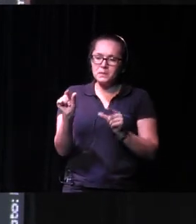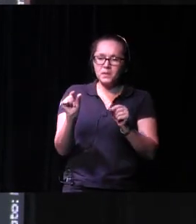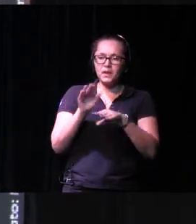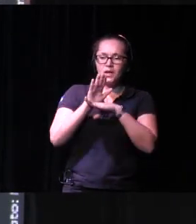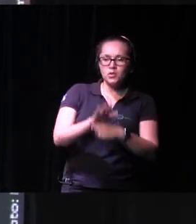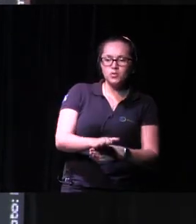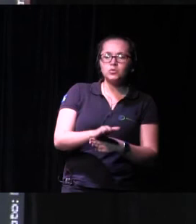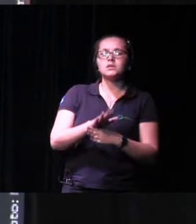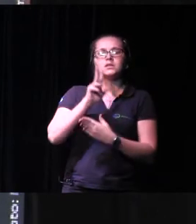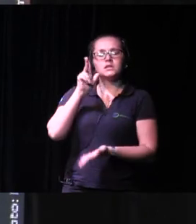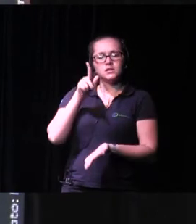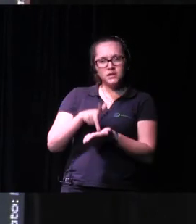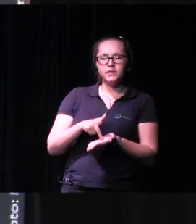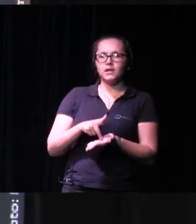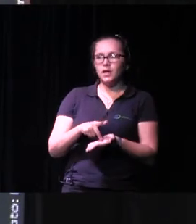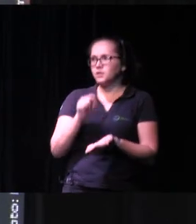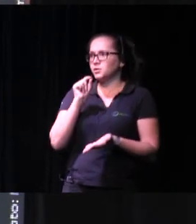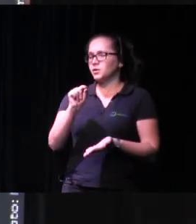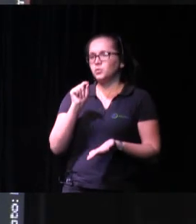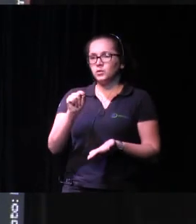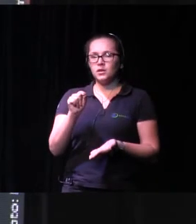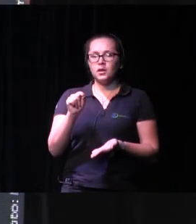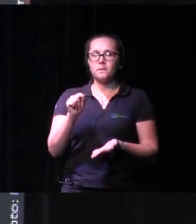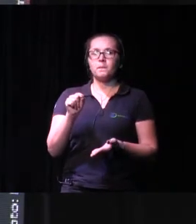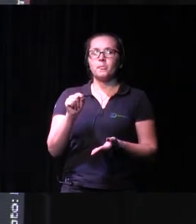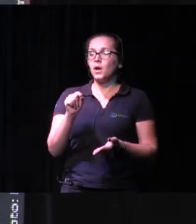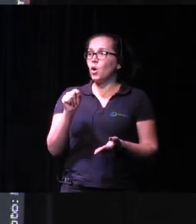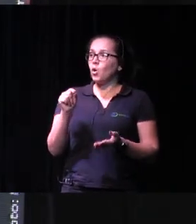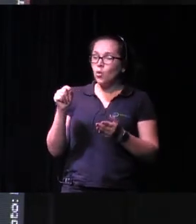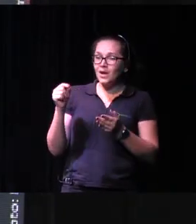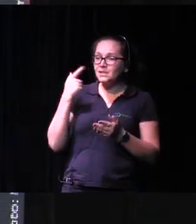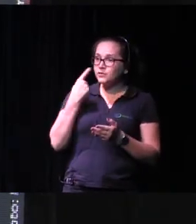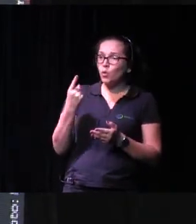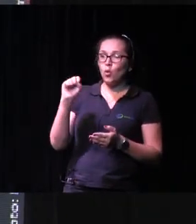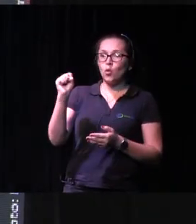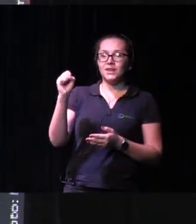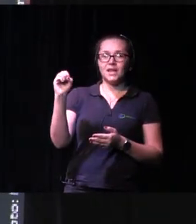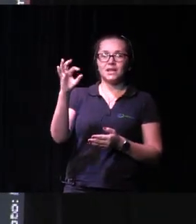a parte onde vivem 80% das pessoas.